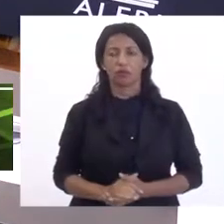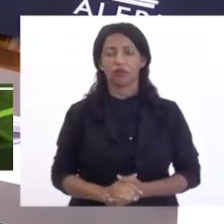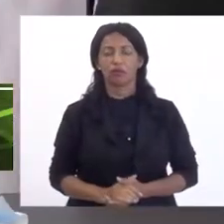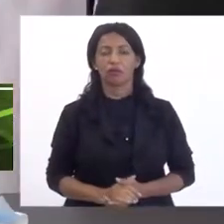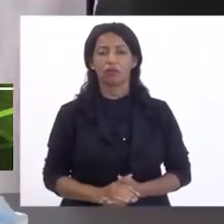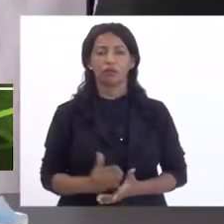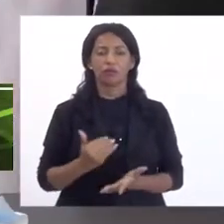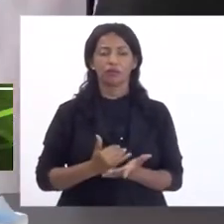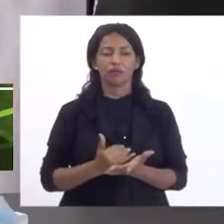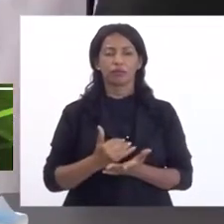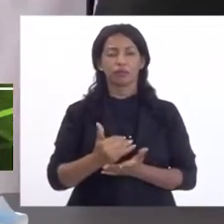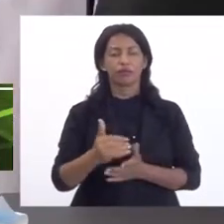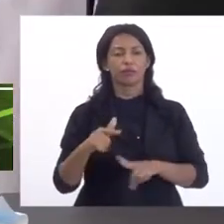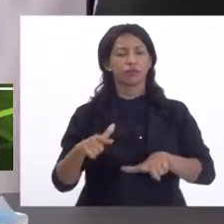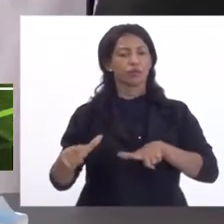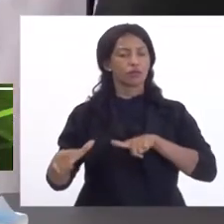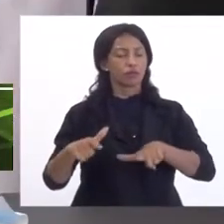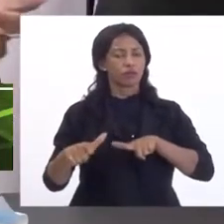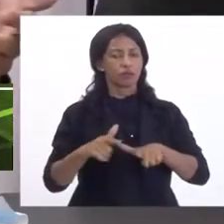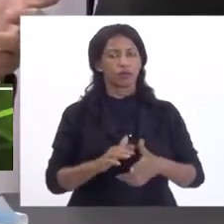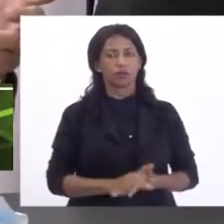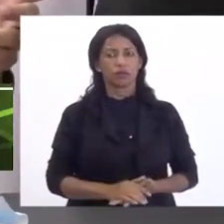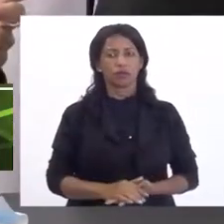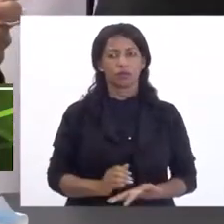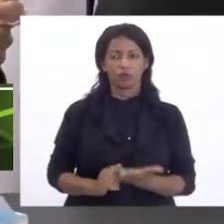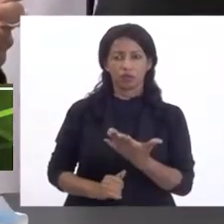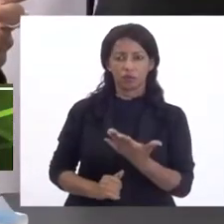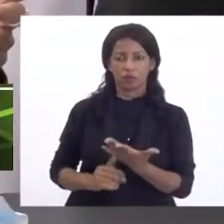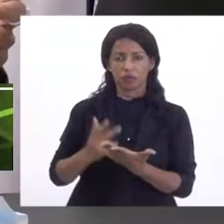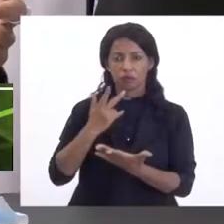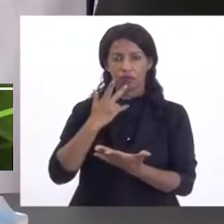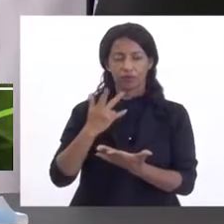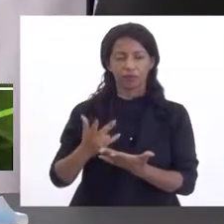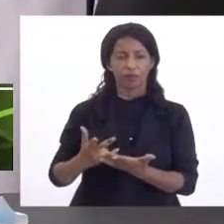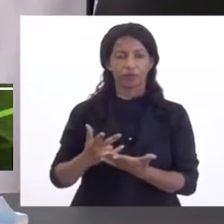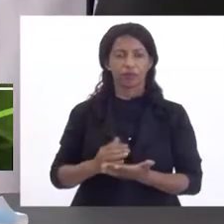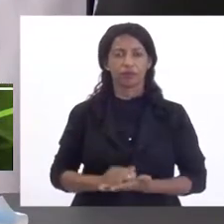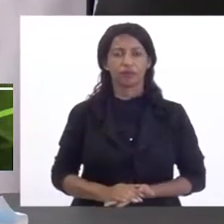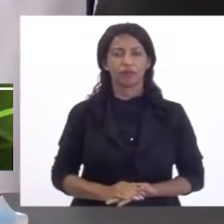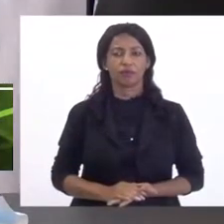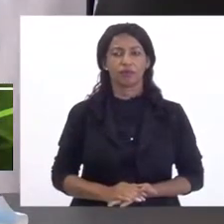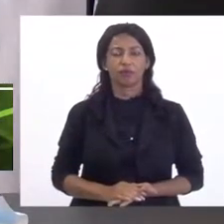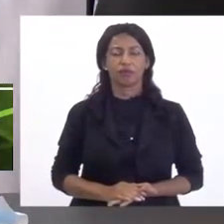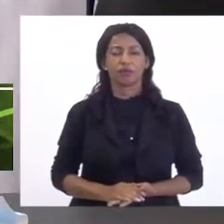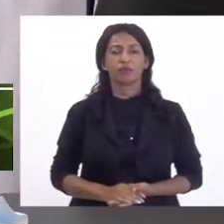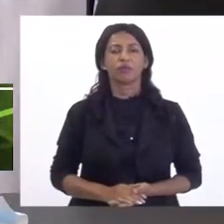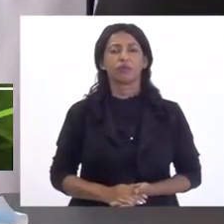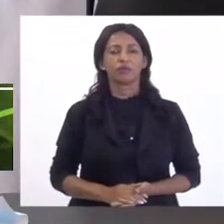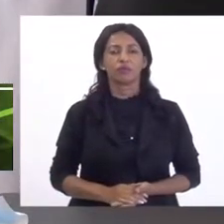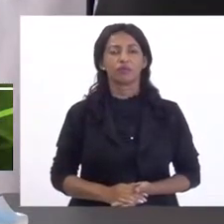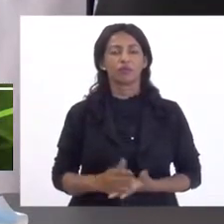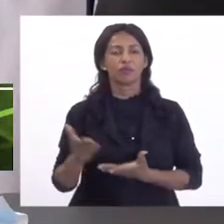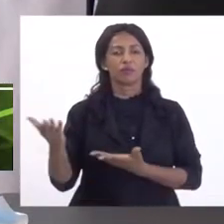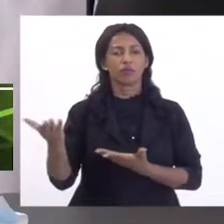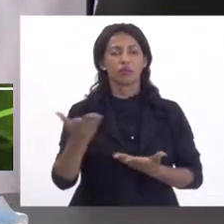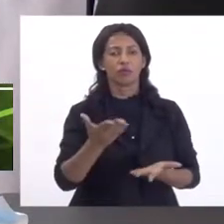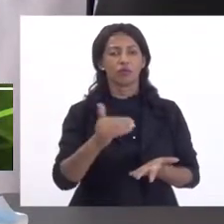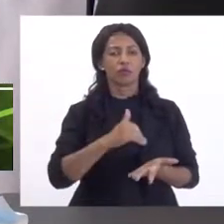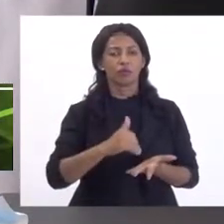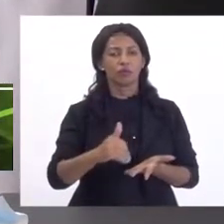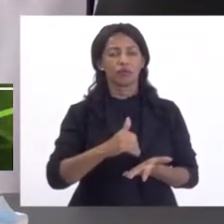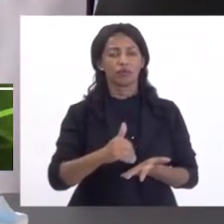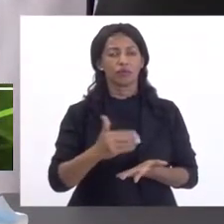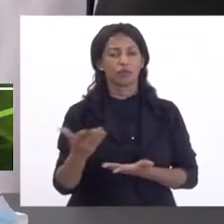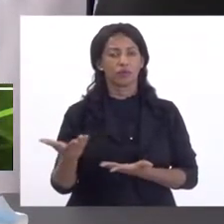Dando início aos trabalhos, o senhor vai falar pela... Dando início aos trabalhos, quero passar a palavra ao secretário para que ele